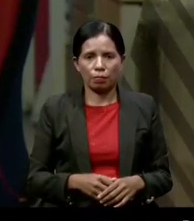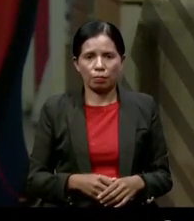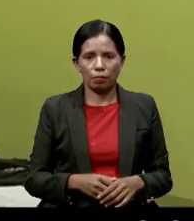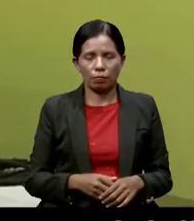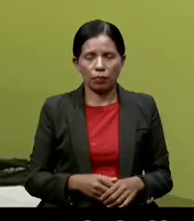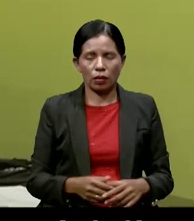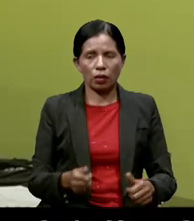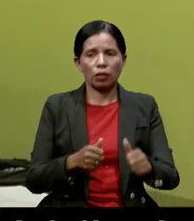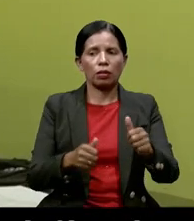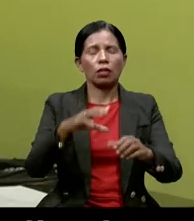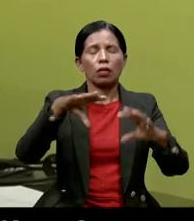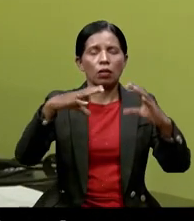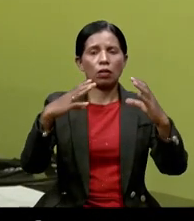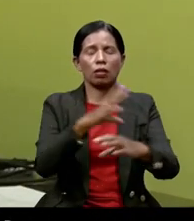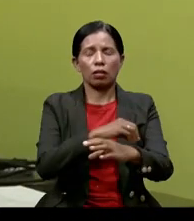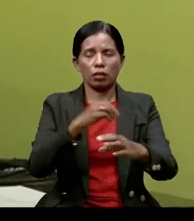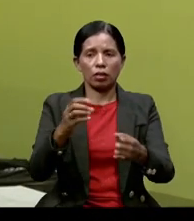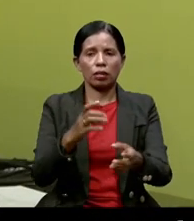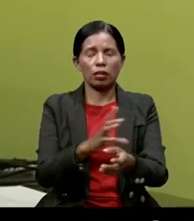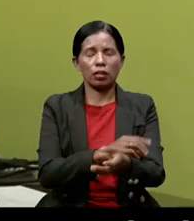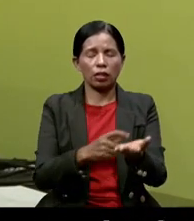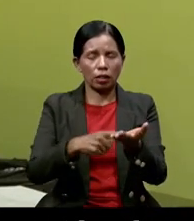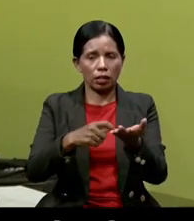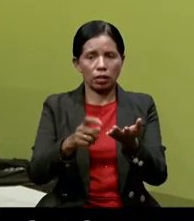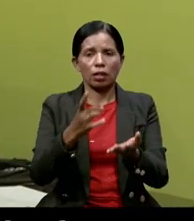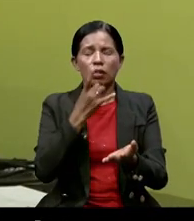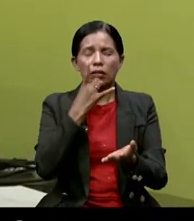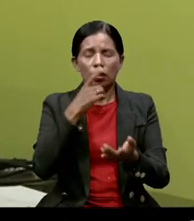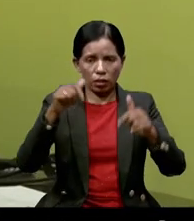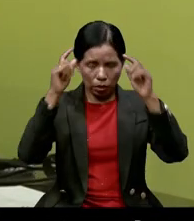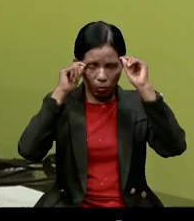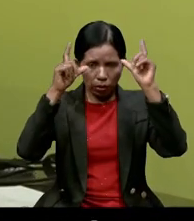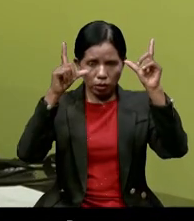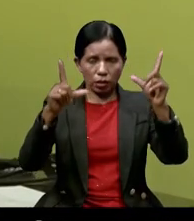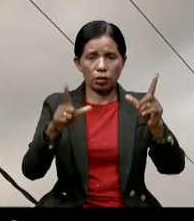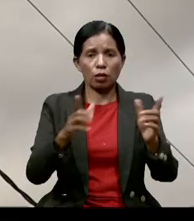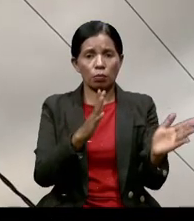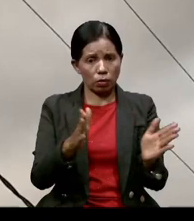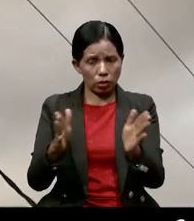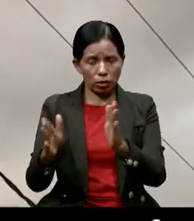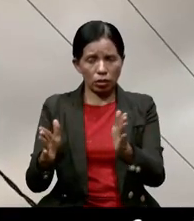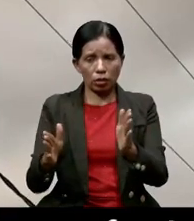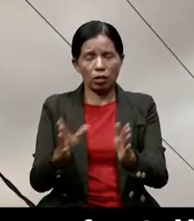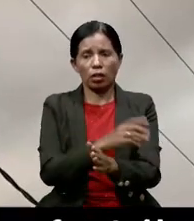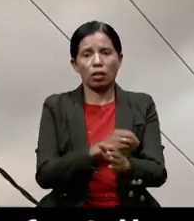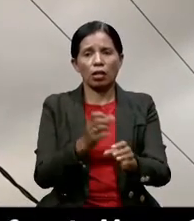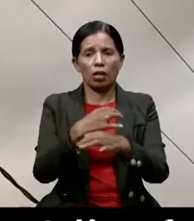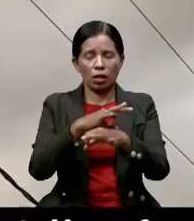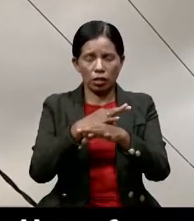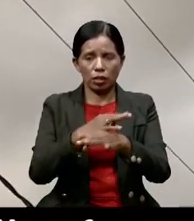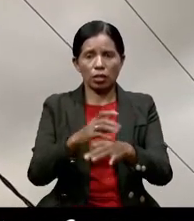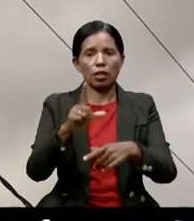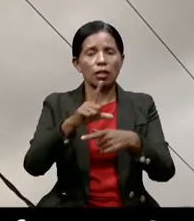O comissário executivo técnico Eletricidade Timor-Leste, EP, Latino Jerônimo, da DAUNE, processo de aprovisionamento da reabilitação